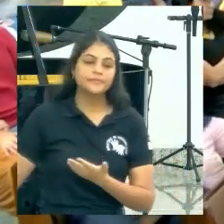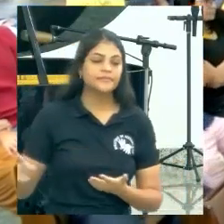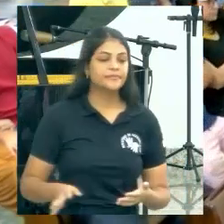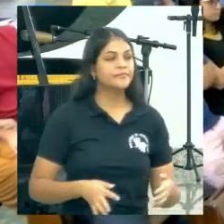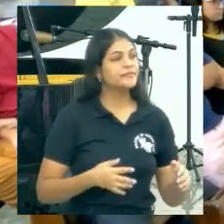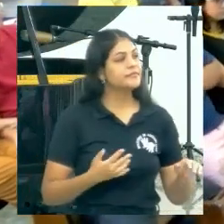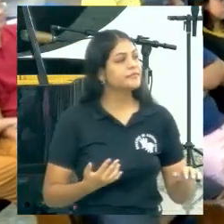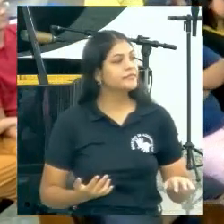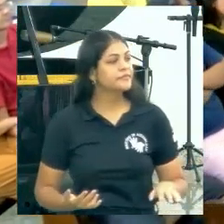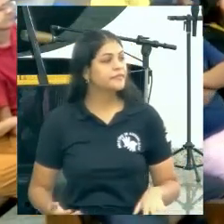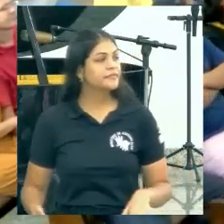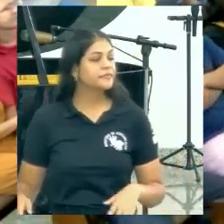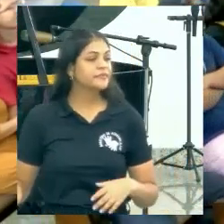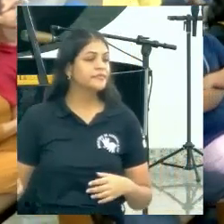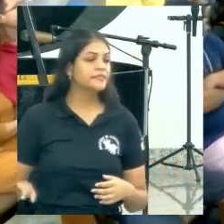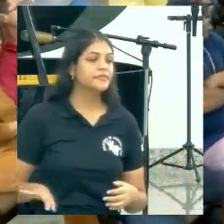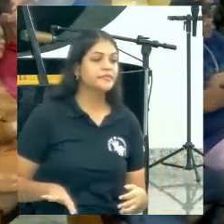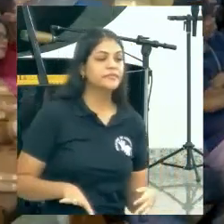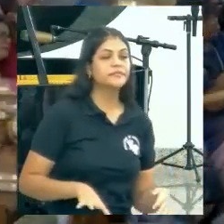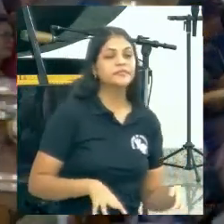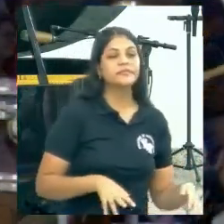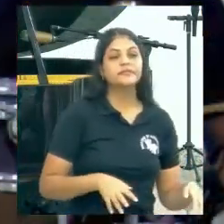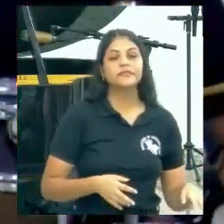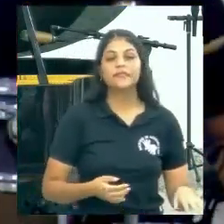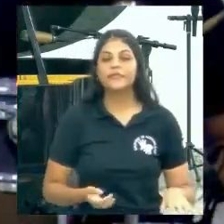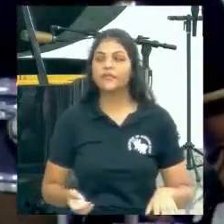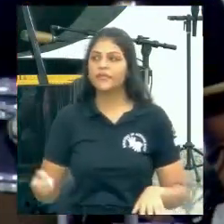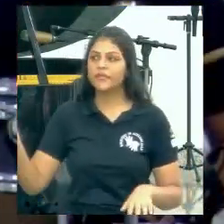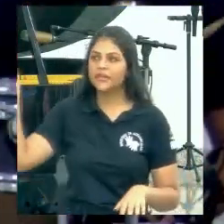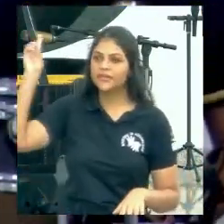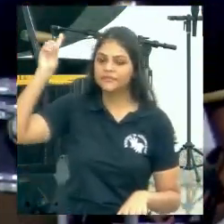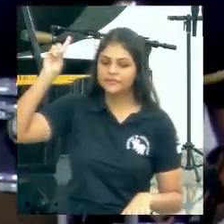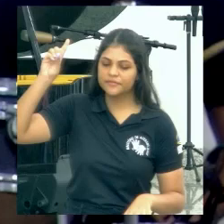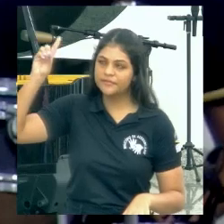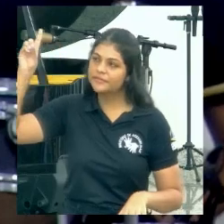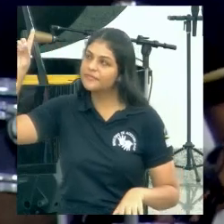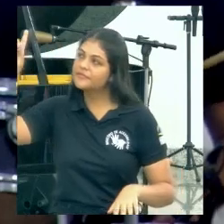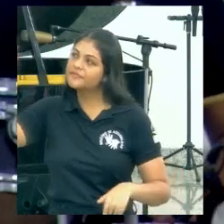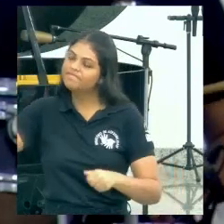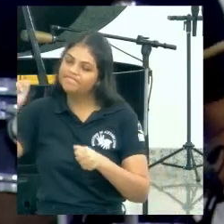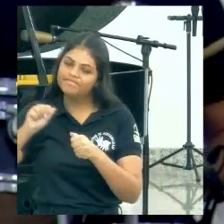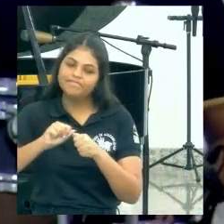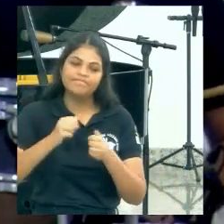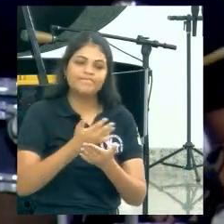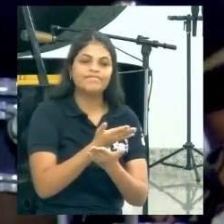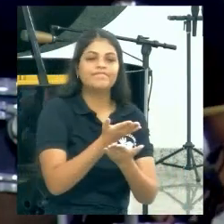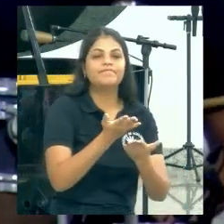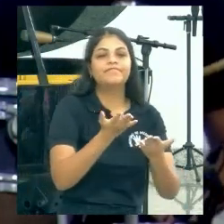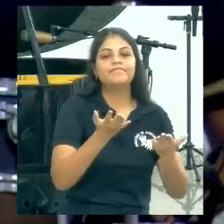Escute, eu faço de você carta viva.